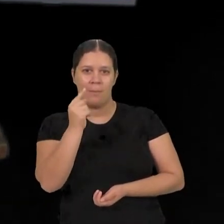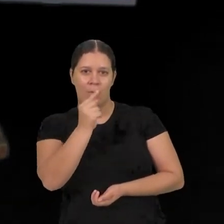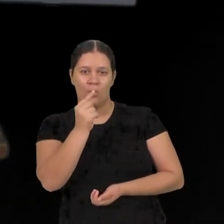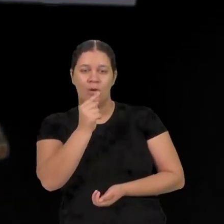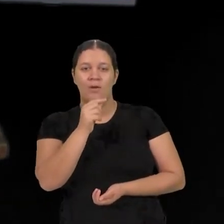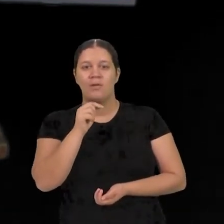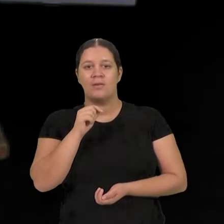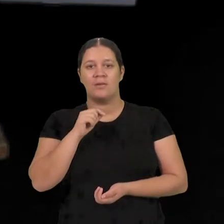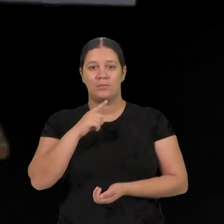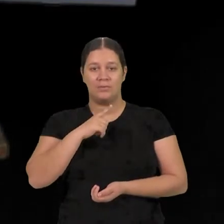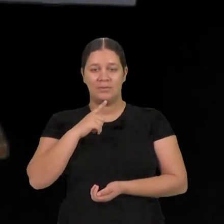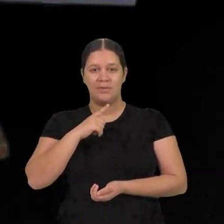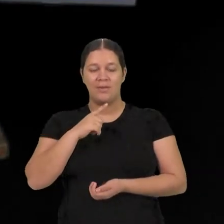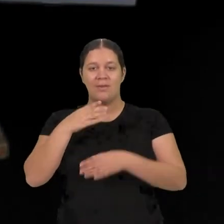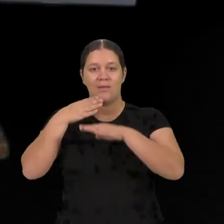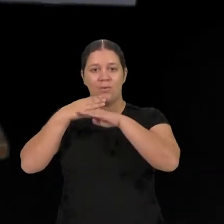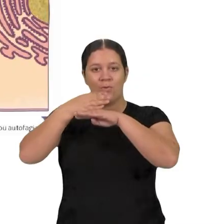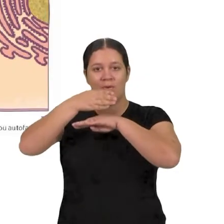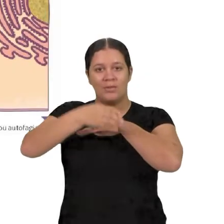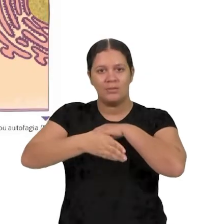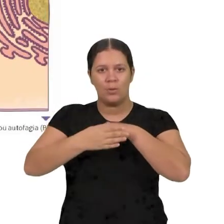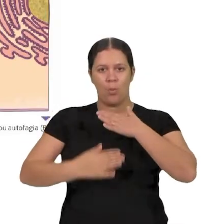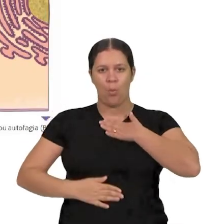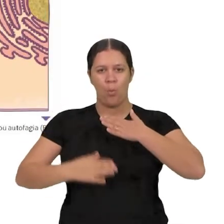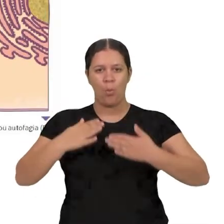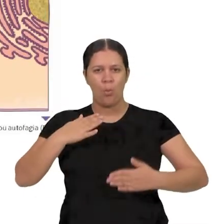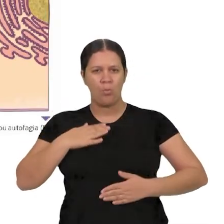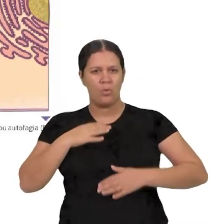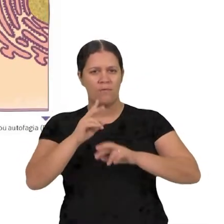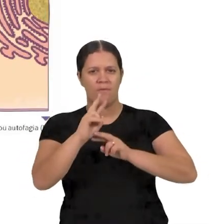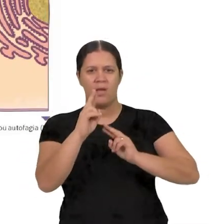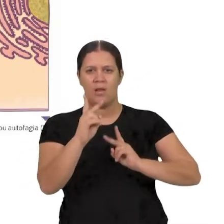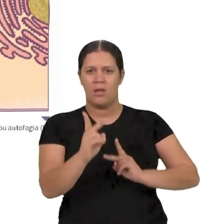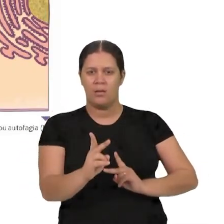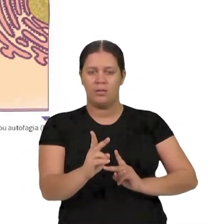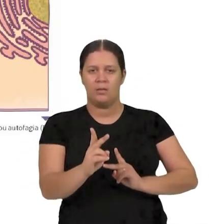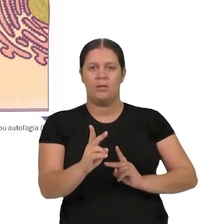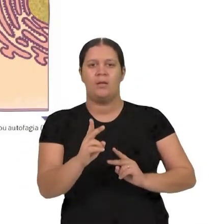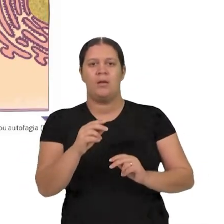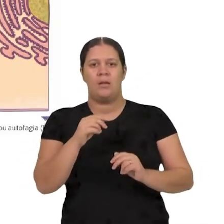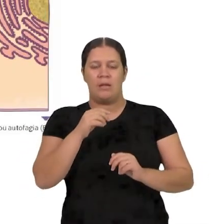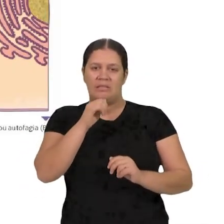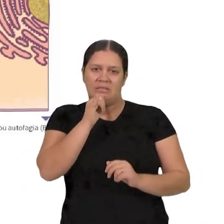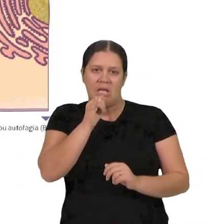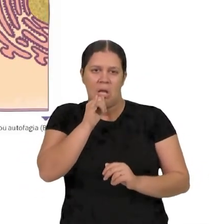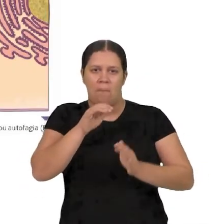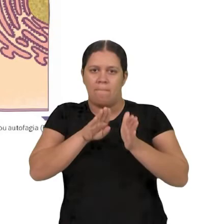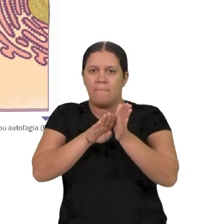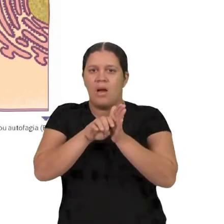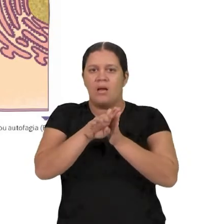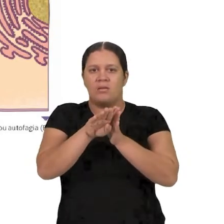exemplo, quando você tem uma entrada de um corpo estranho, tá? Uma bactéria, por